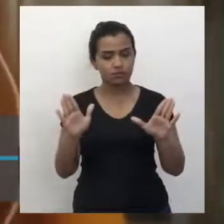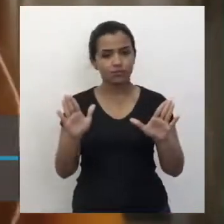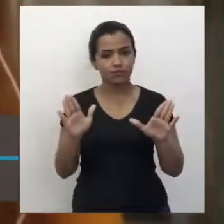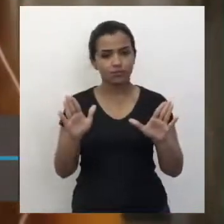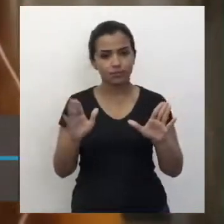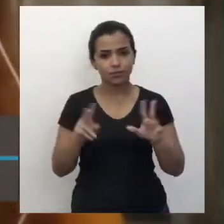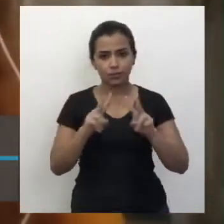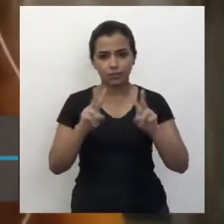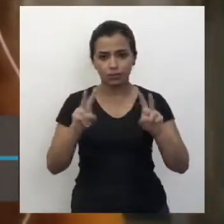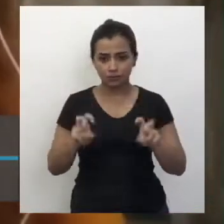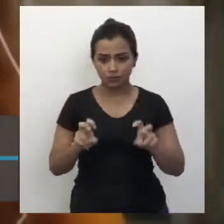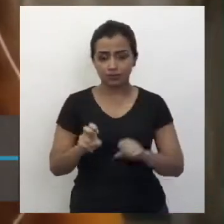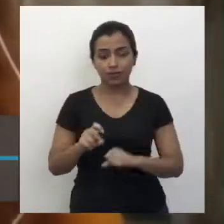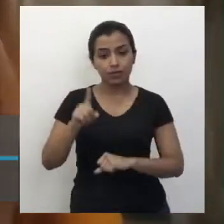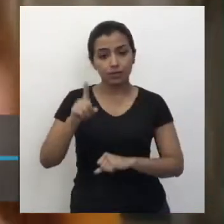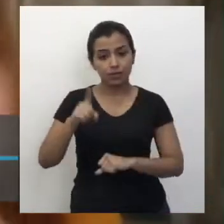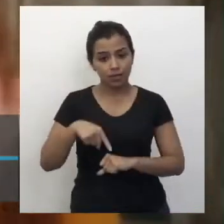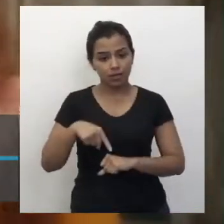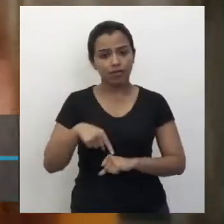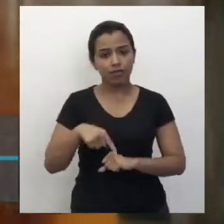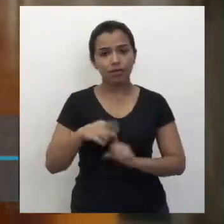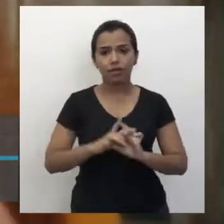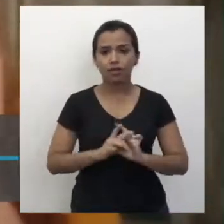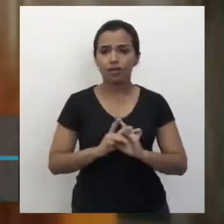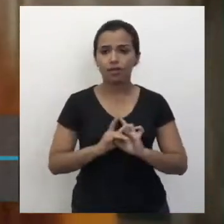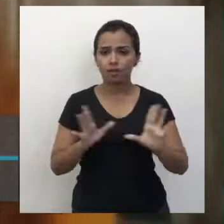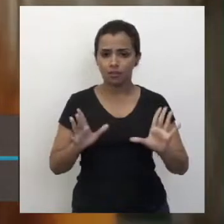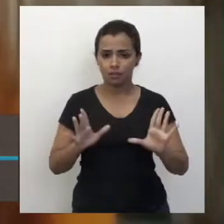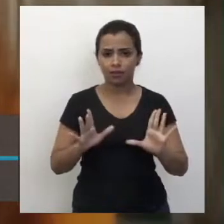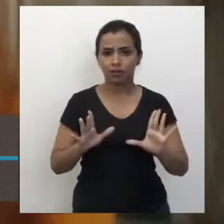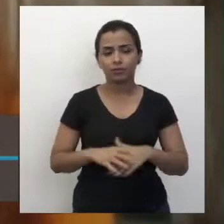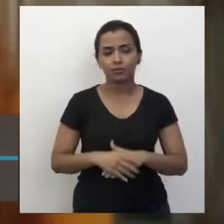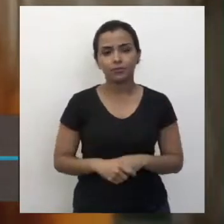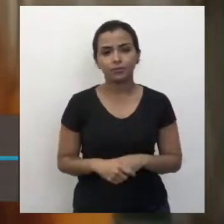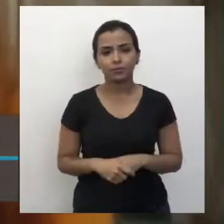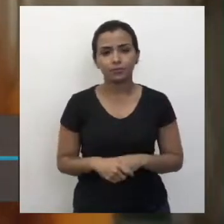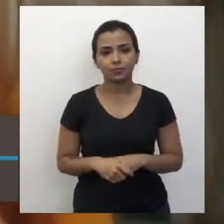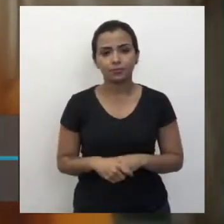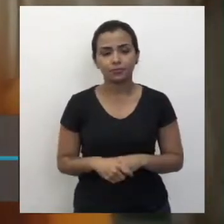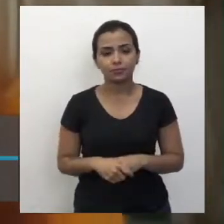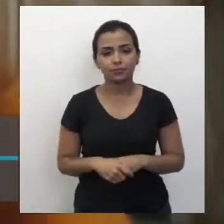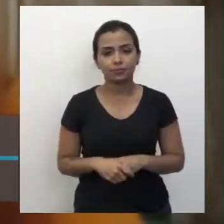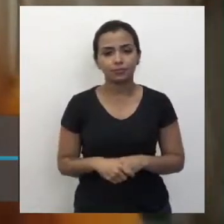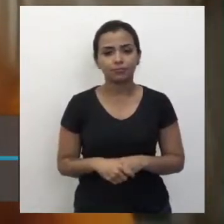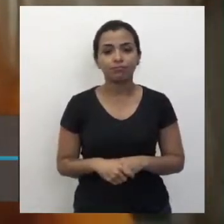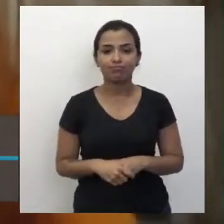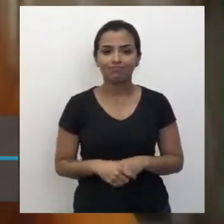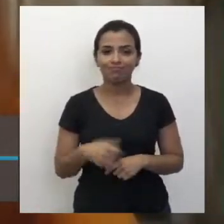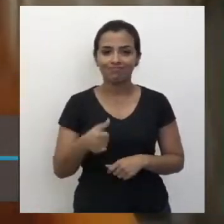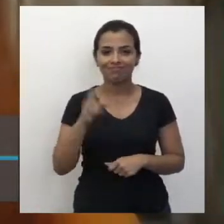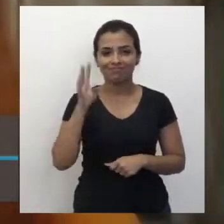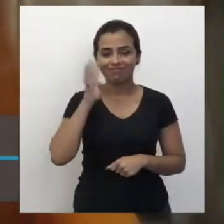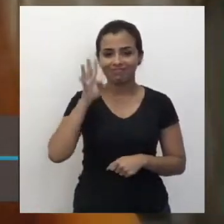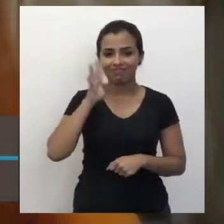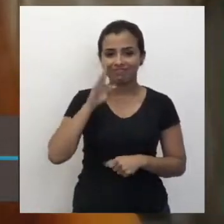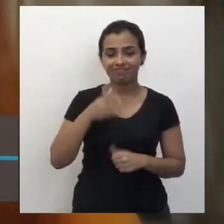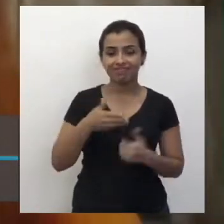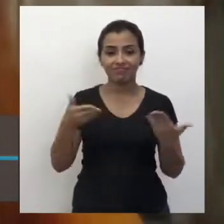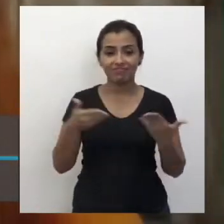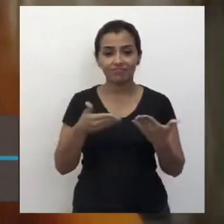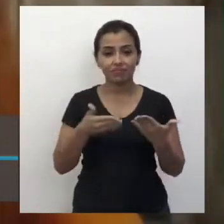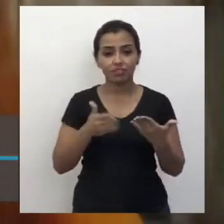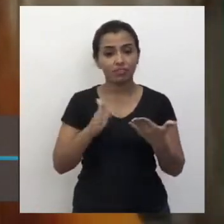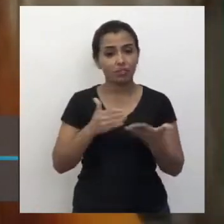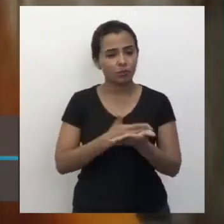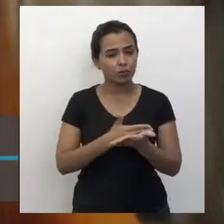desta cena, que é a da liberdade condicionada, né? Legal. Então, para a gente ir se